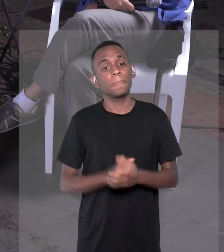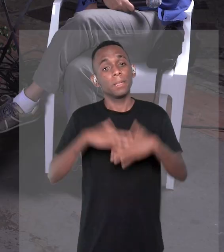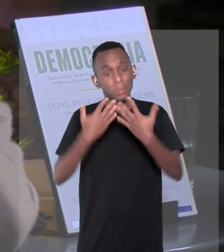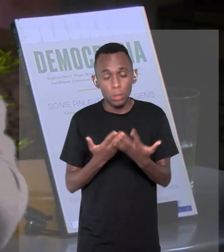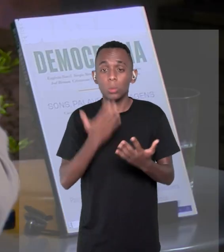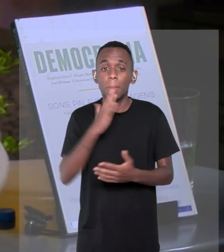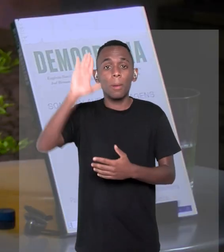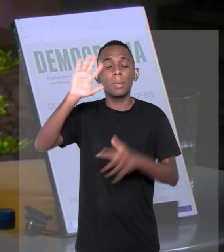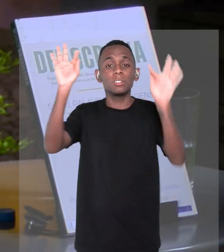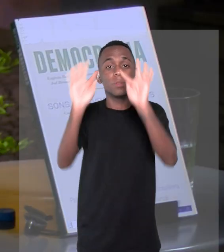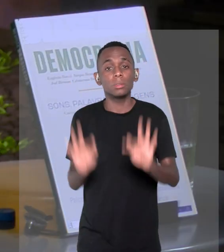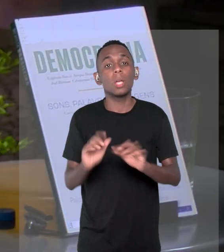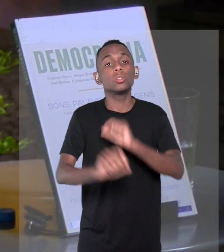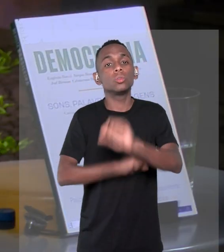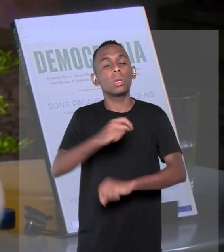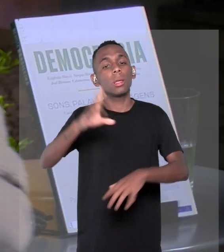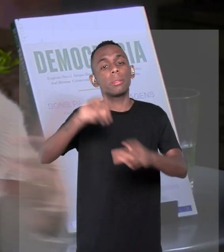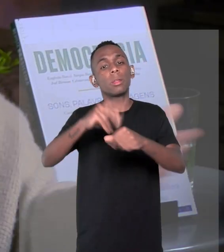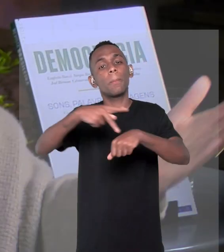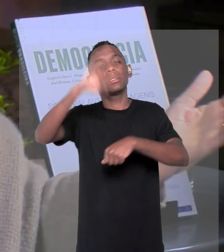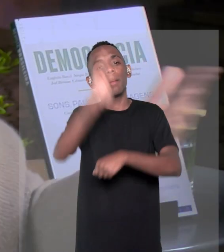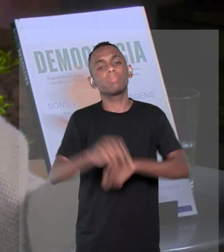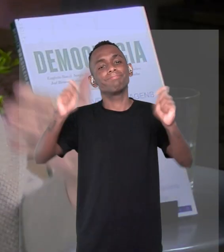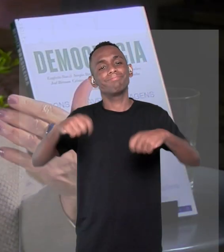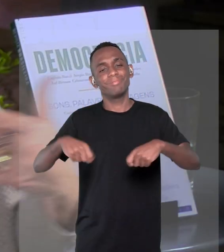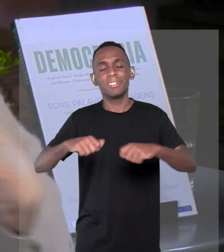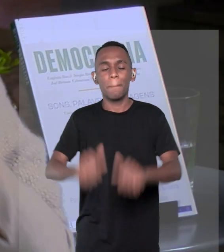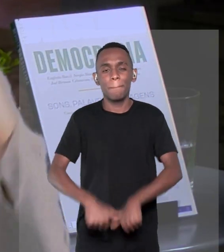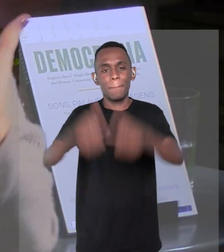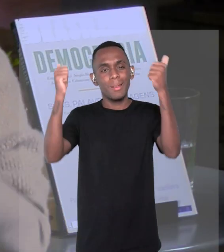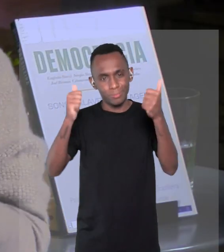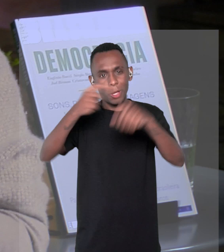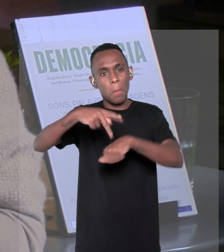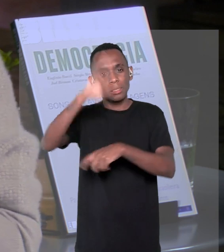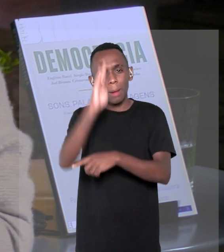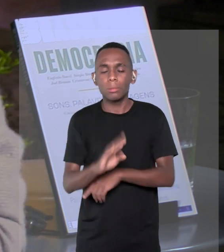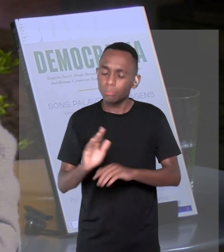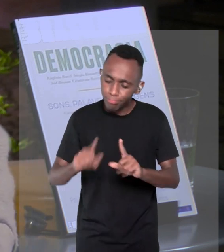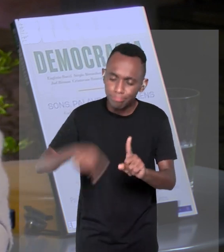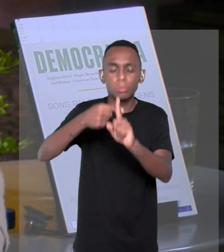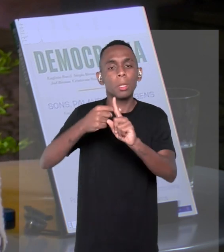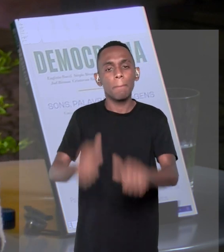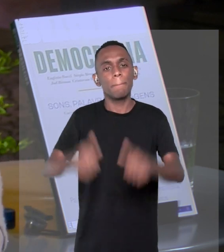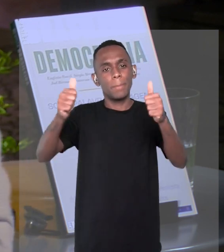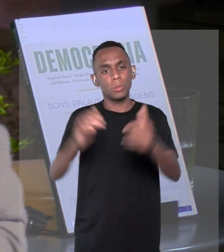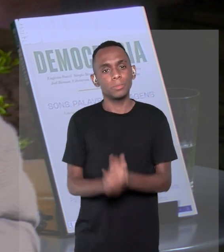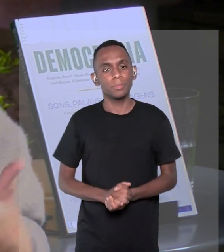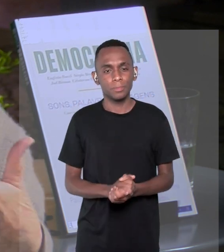um recado que vai passando. Então, eu queria que o que ficasse aqui como um recado da Revista